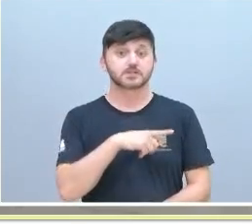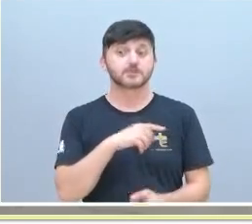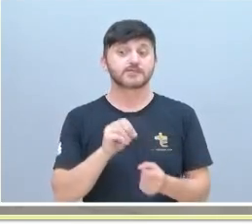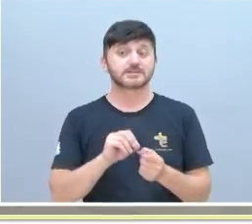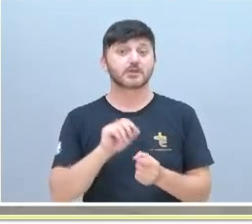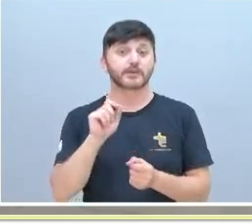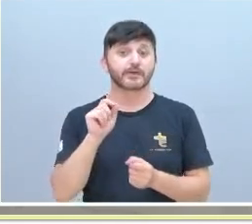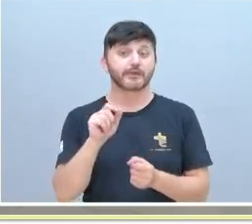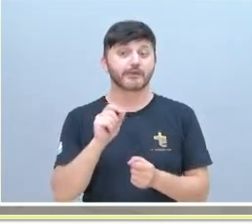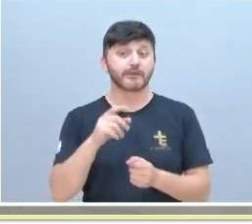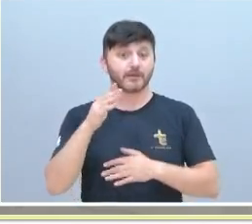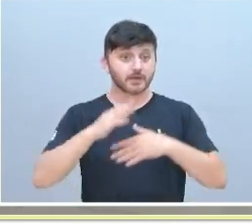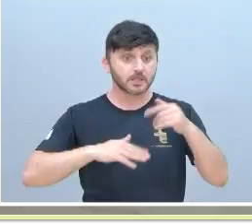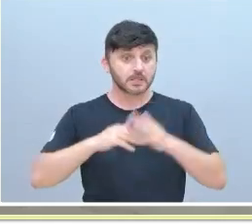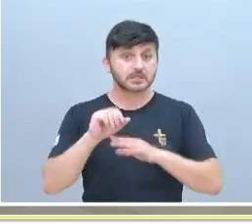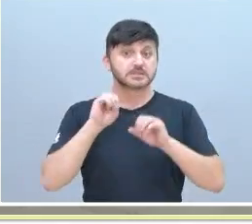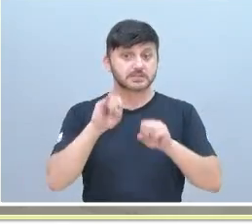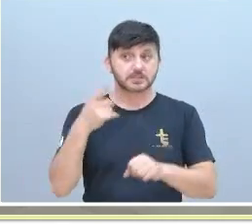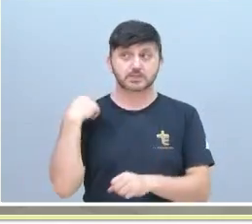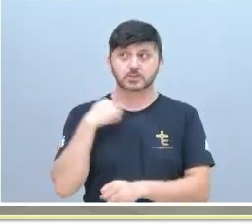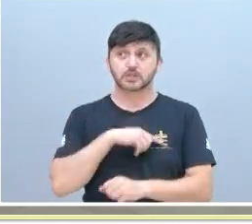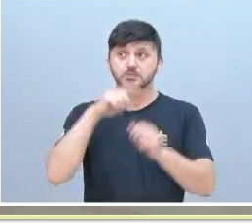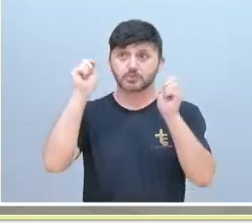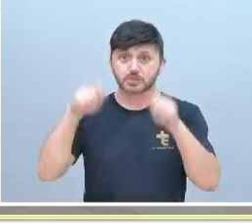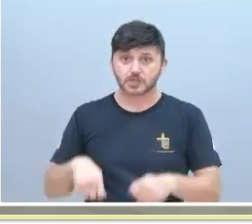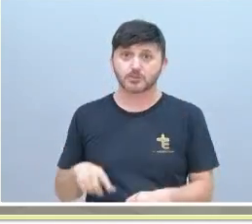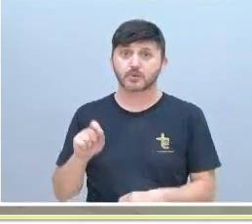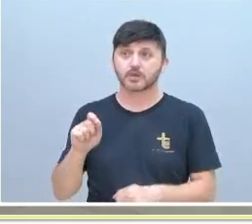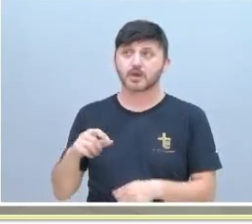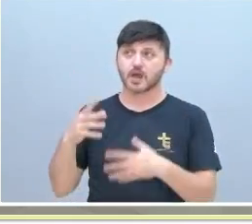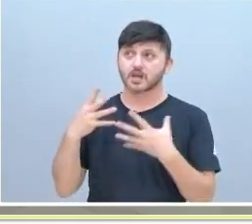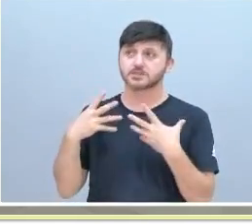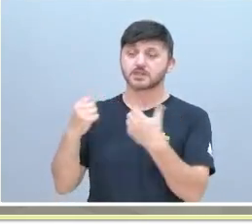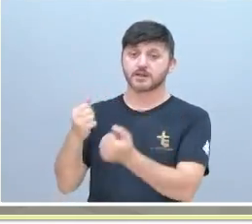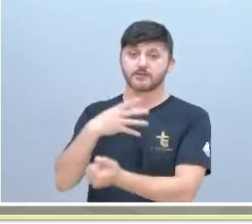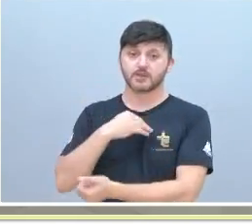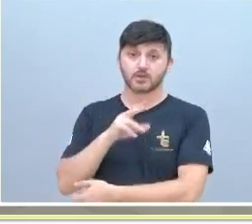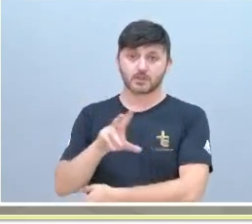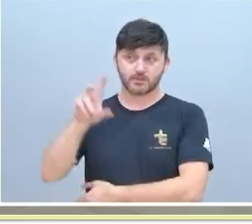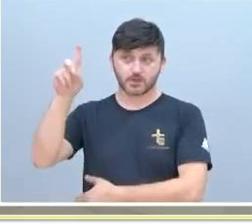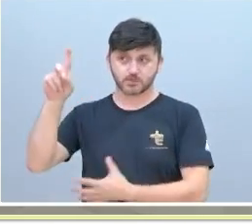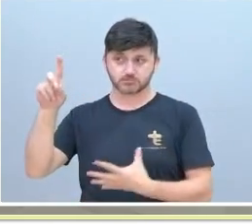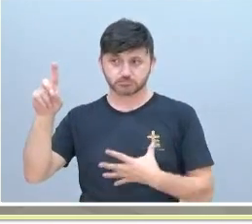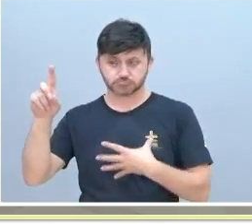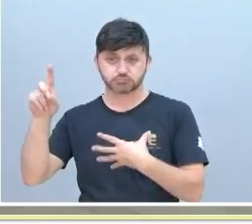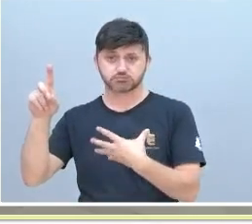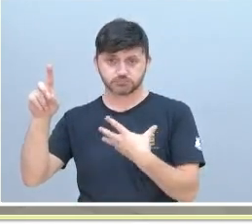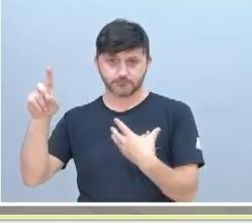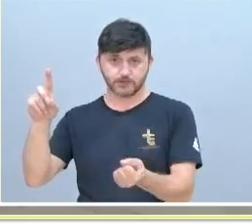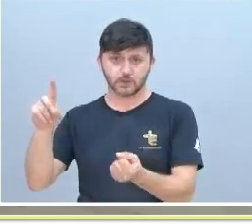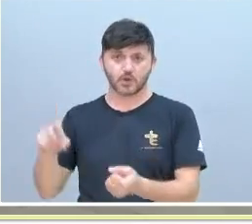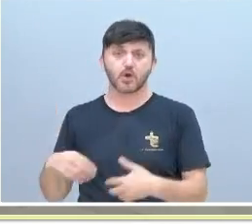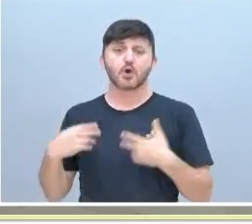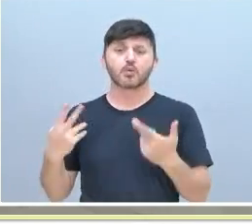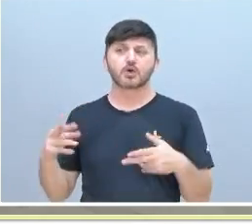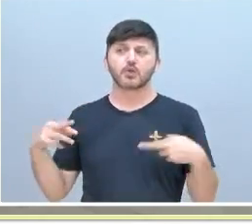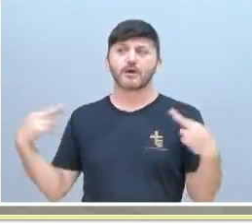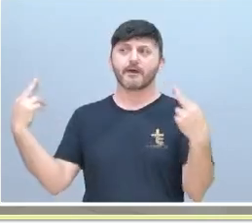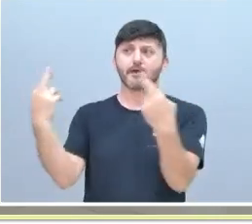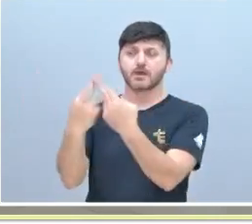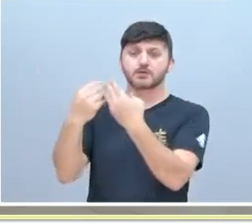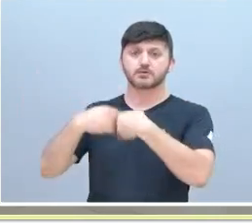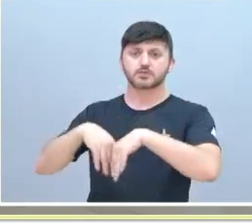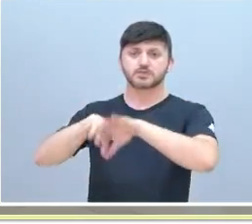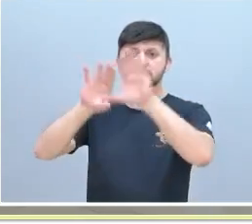fazer? Eu diria que o reino dos céus, ele só será antecipado quando todos os